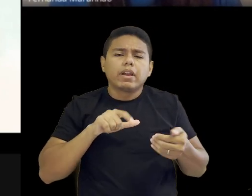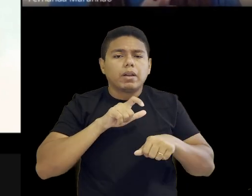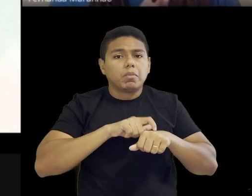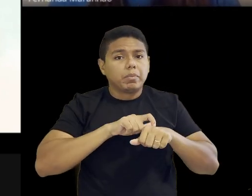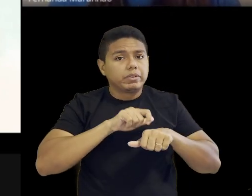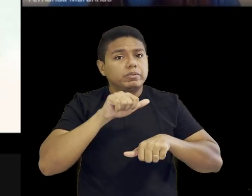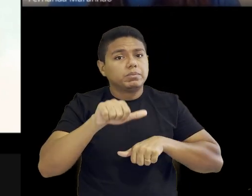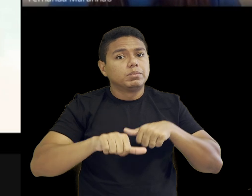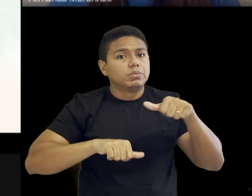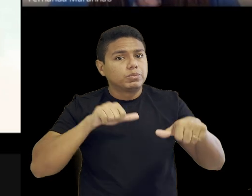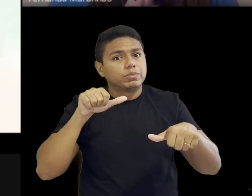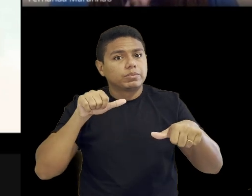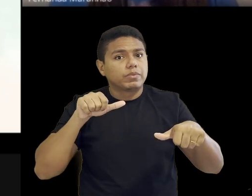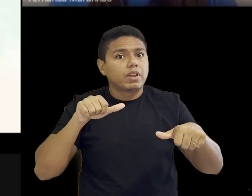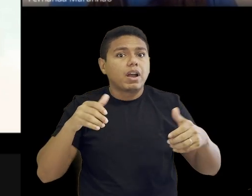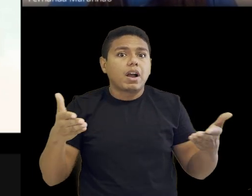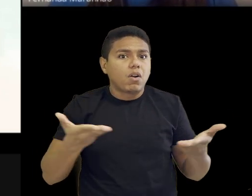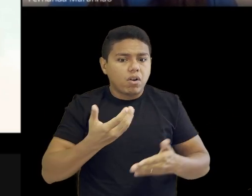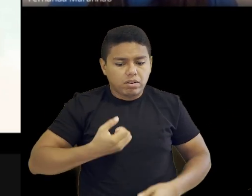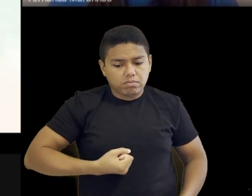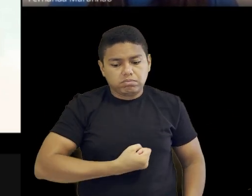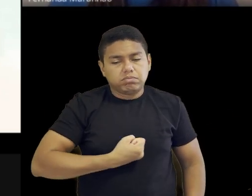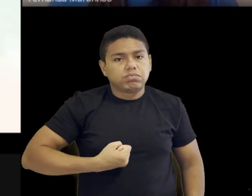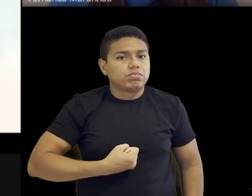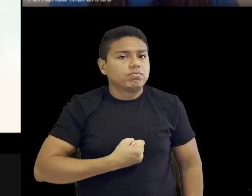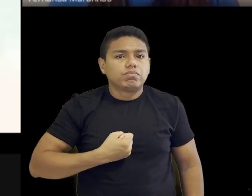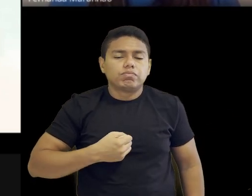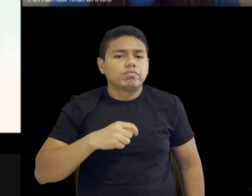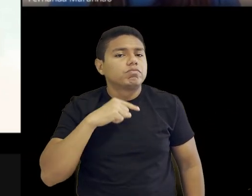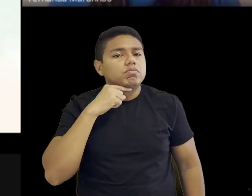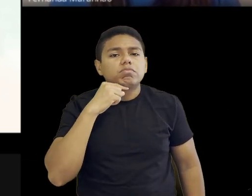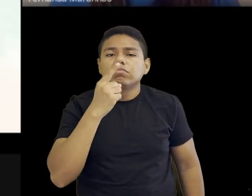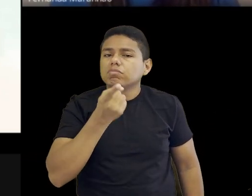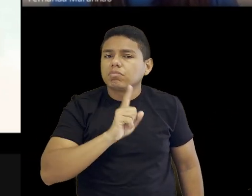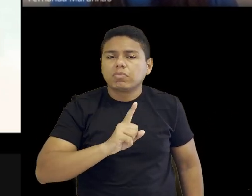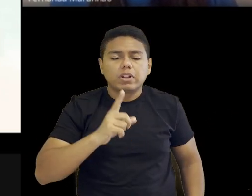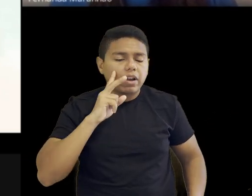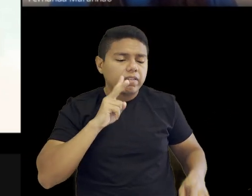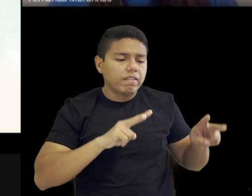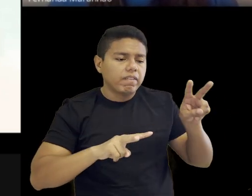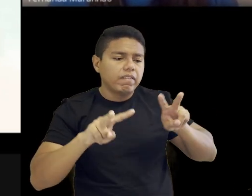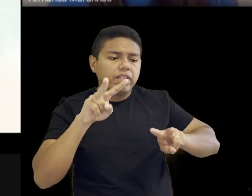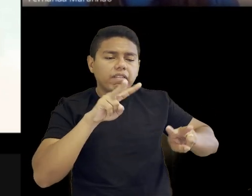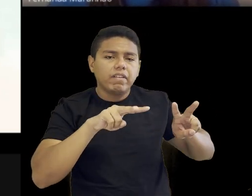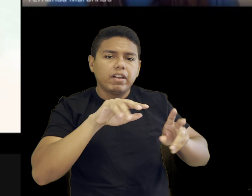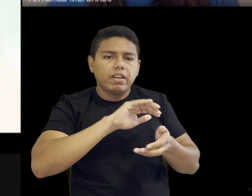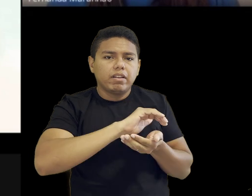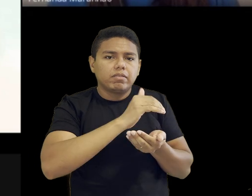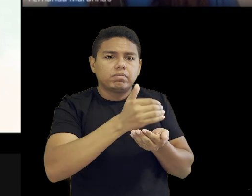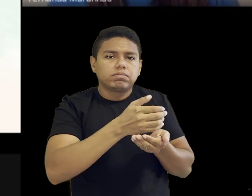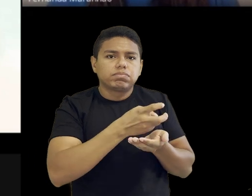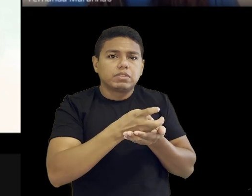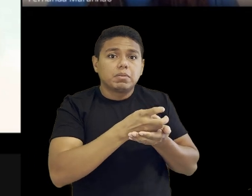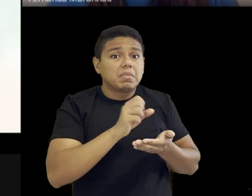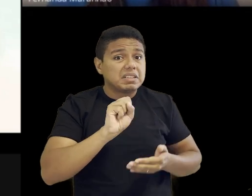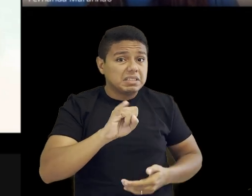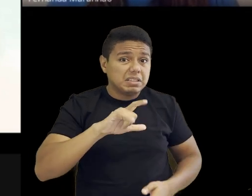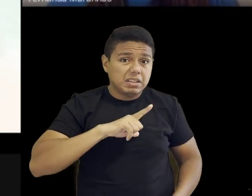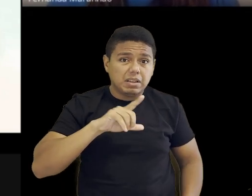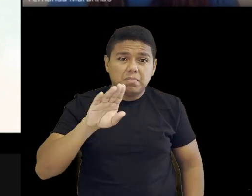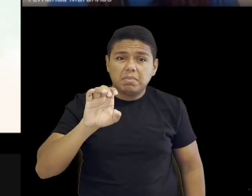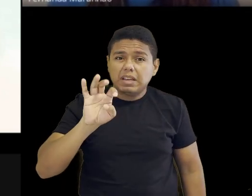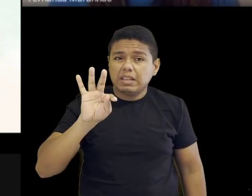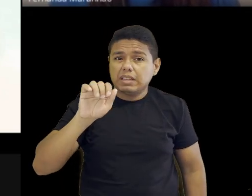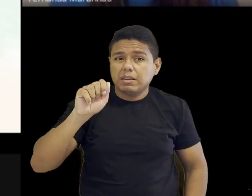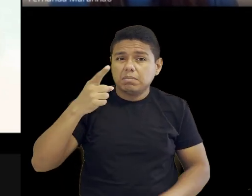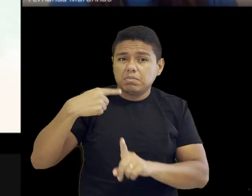transição, em que ainda não é possível a ultrassonografia, a visualização desse saco gestacional, mas que se há um